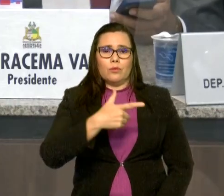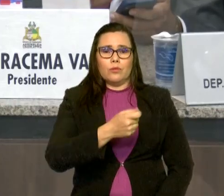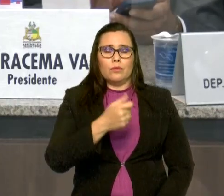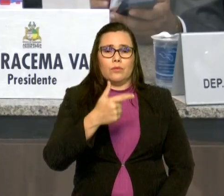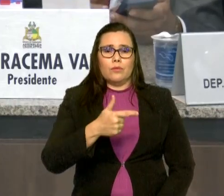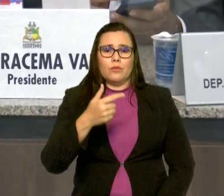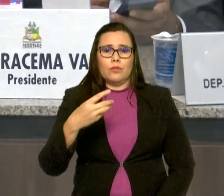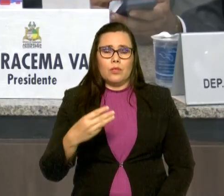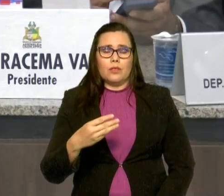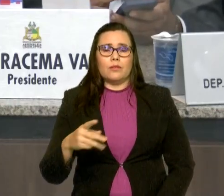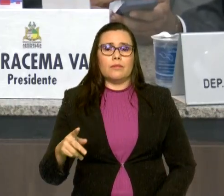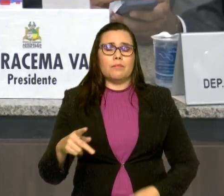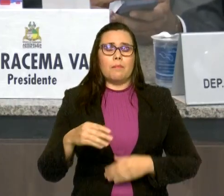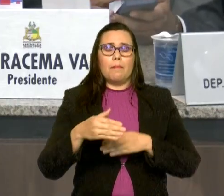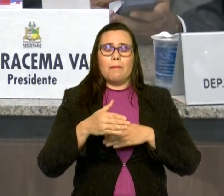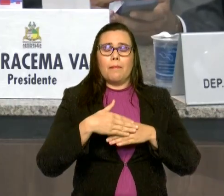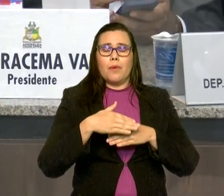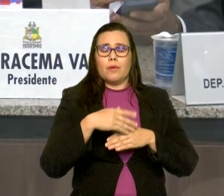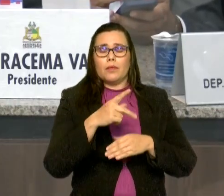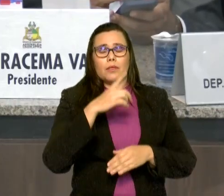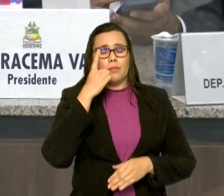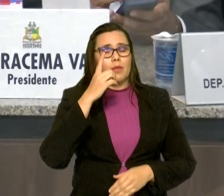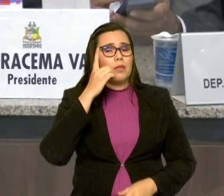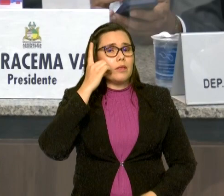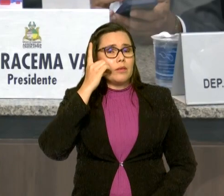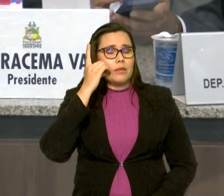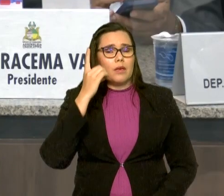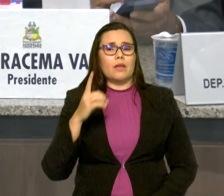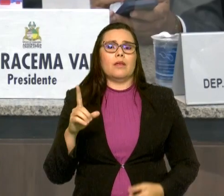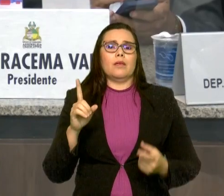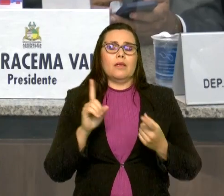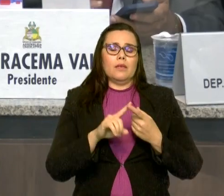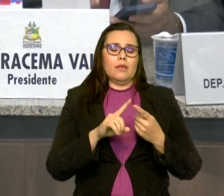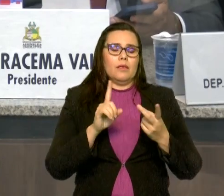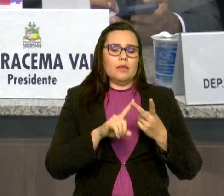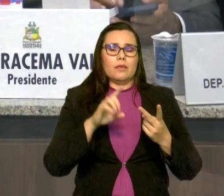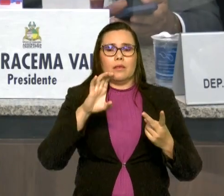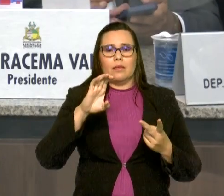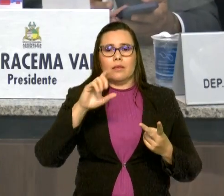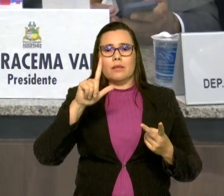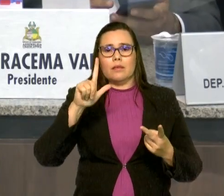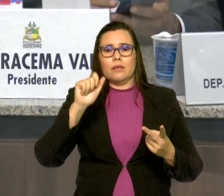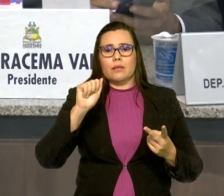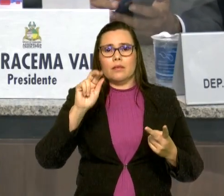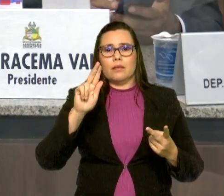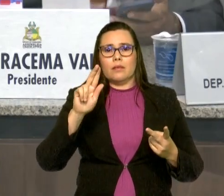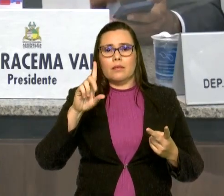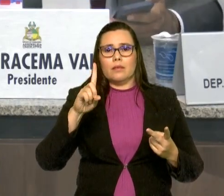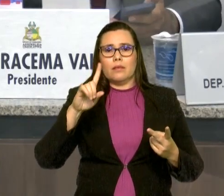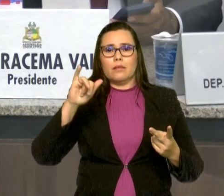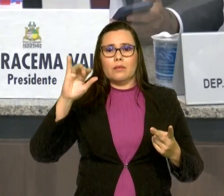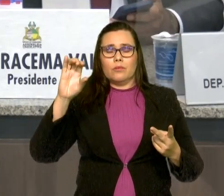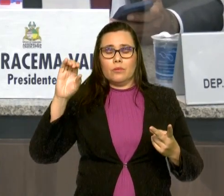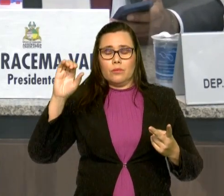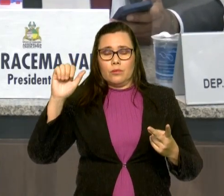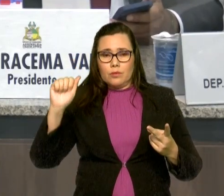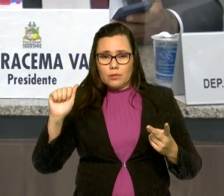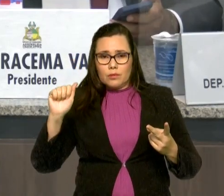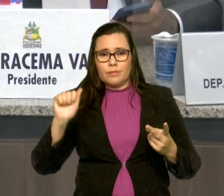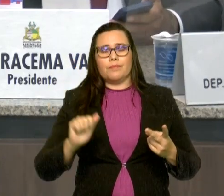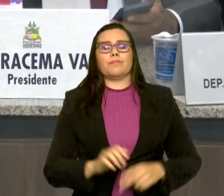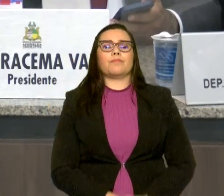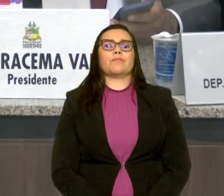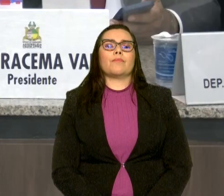2023, de autoria das deputadas Daniela e Cláudia Coutinho, que solicita que seja discutido e votado em regime